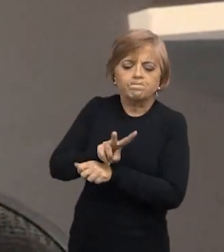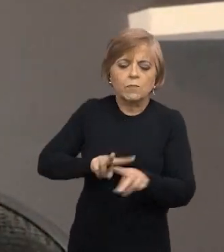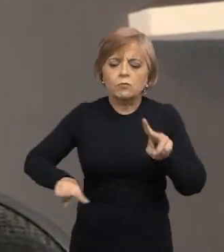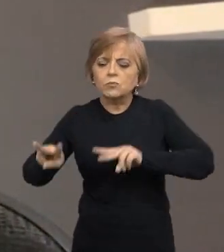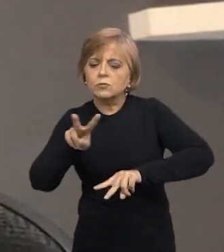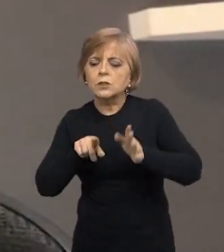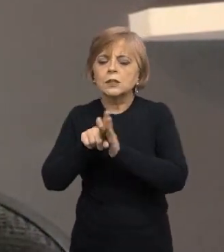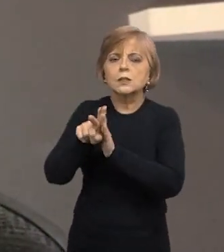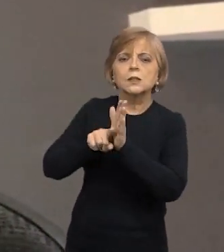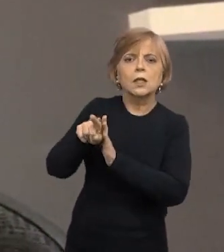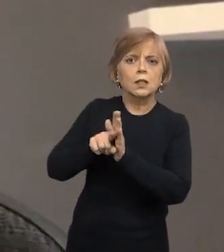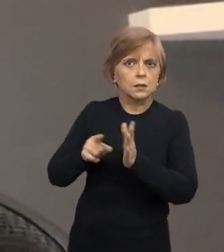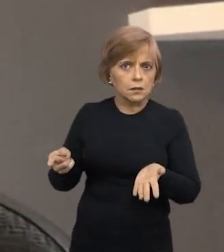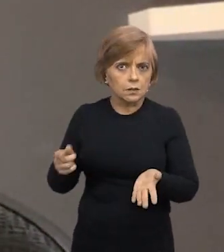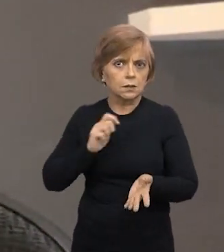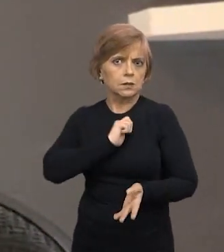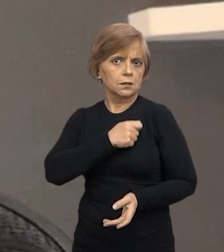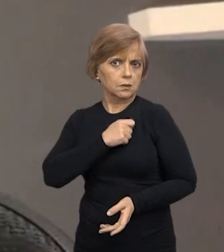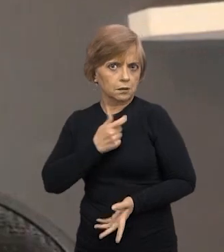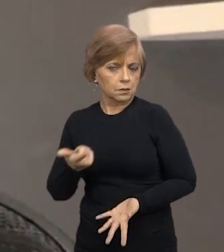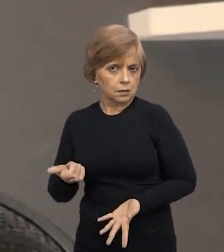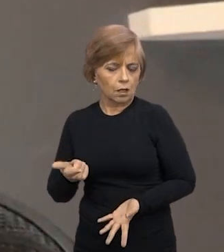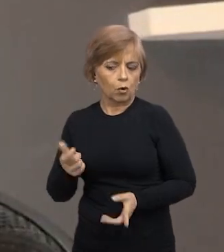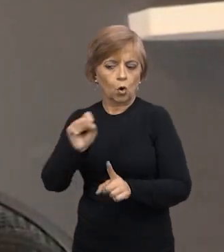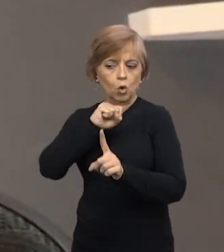na fiscalização das ações